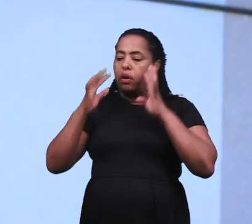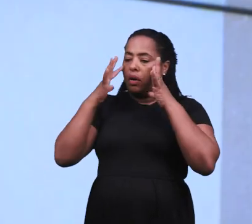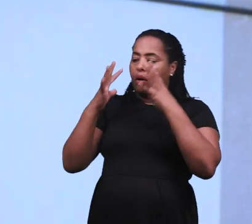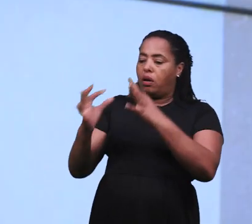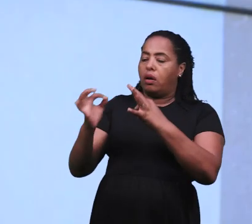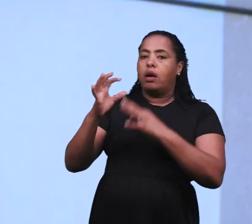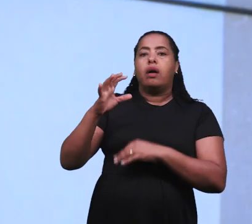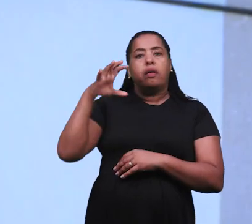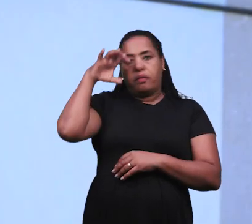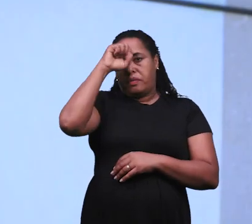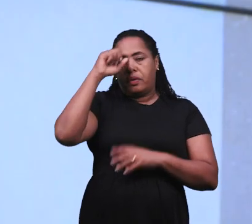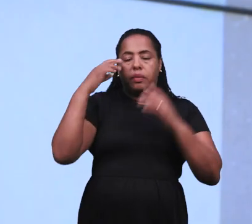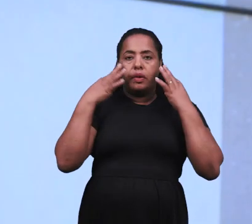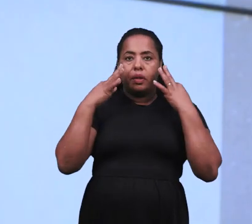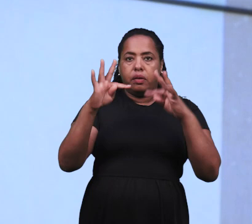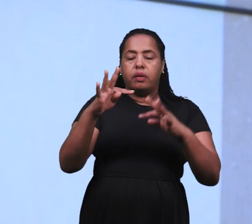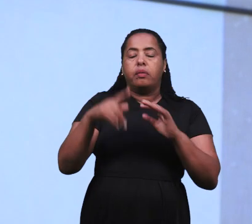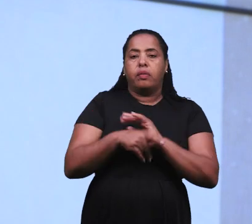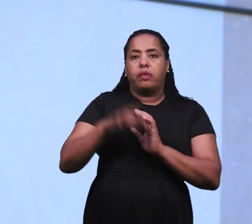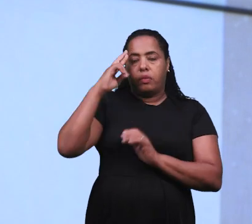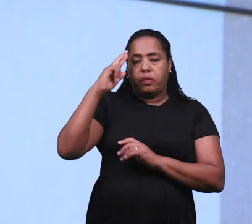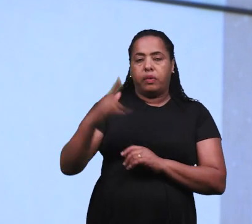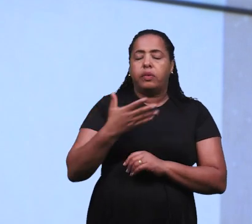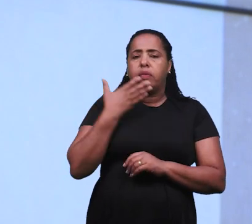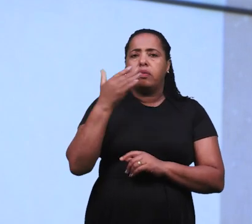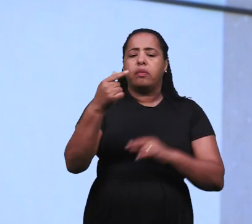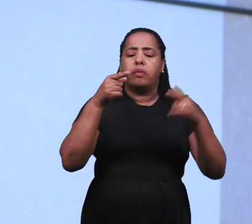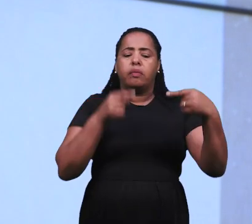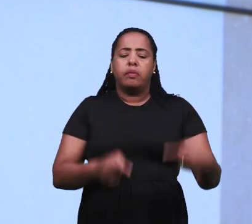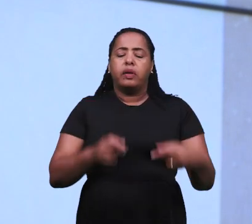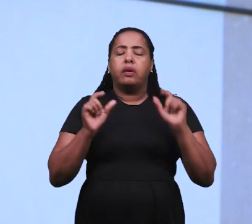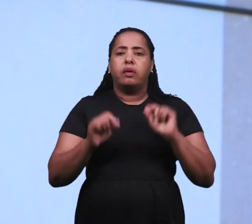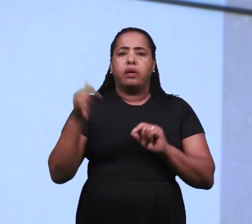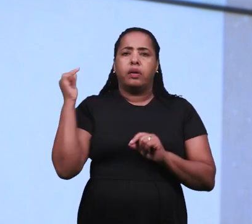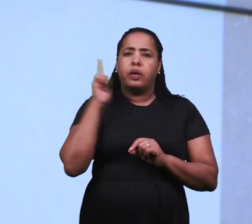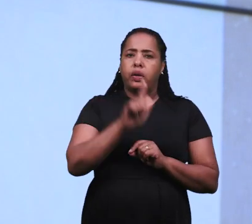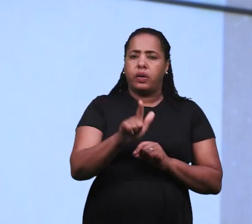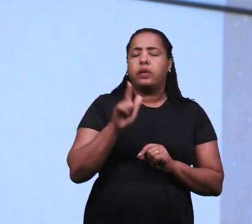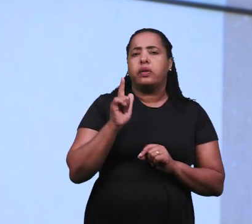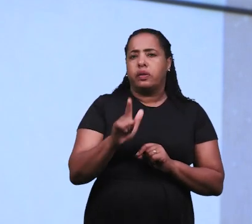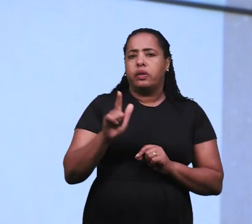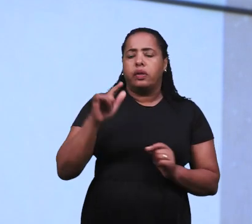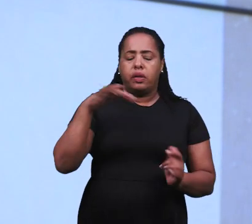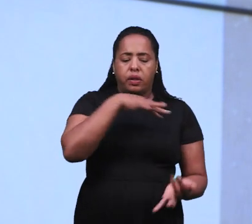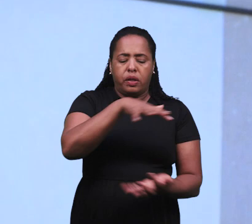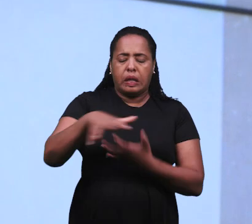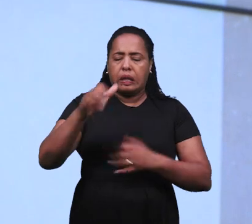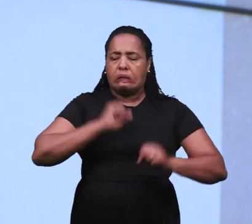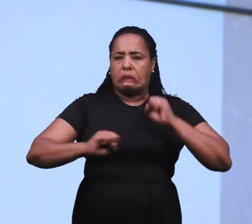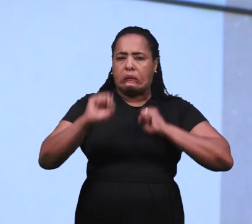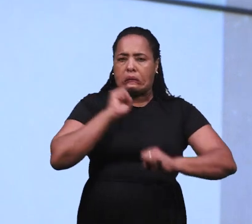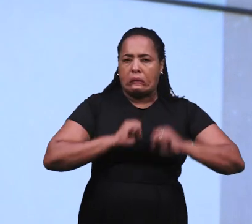o temor do Senhor. Então, eu acho que o maior desafio é esse. É conseguir, nesse mundo tão